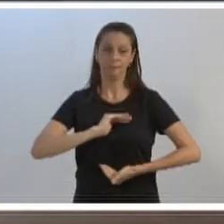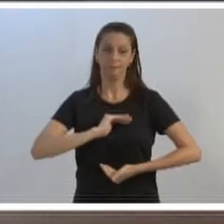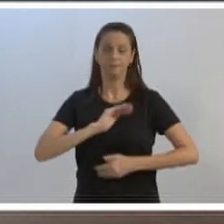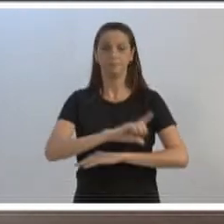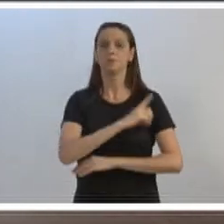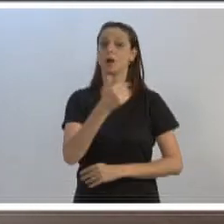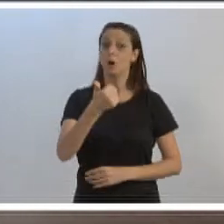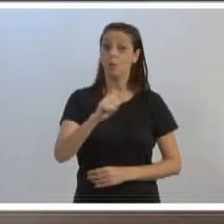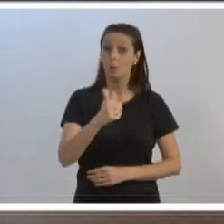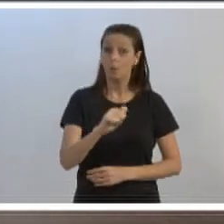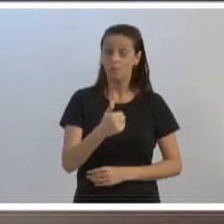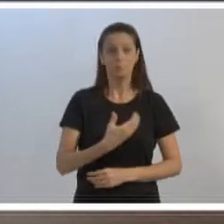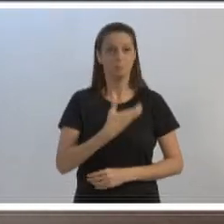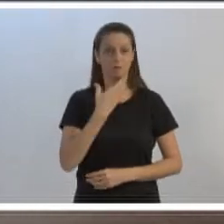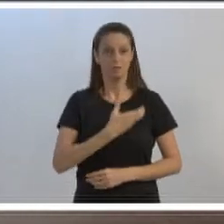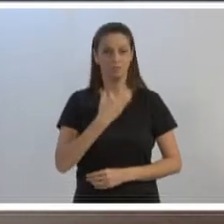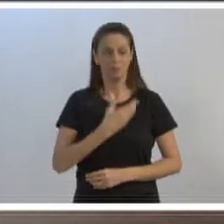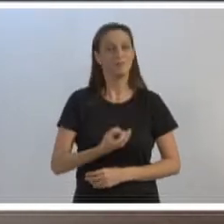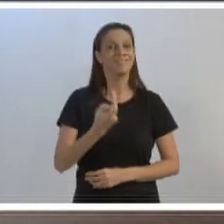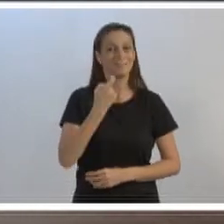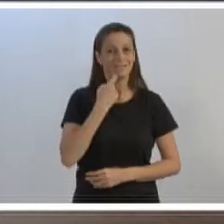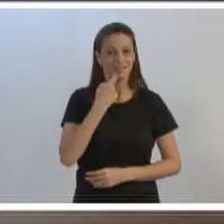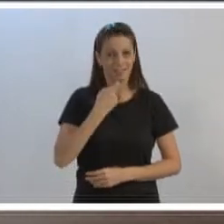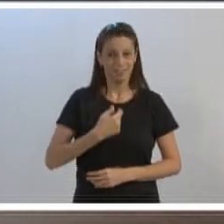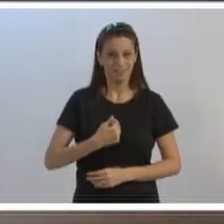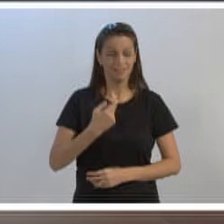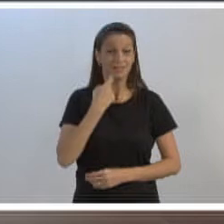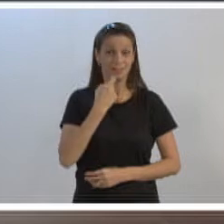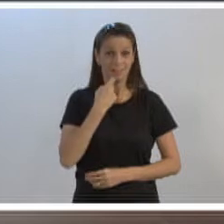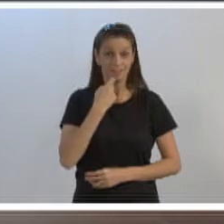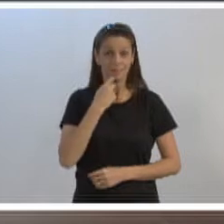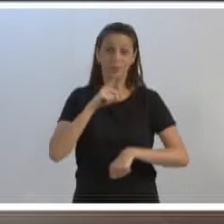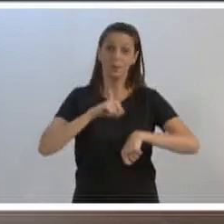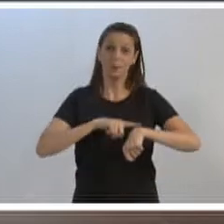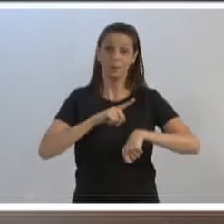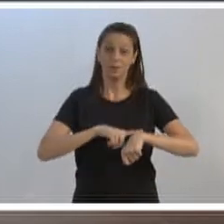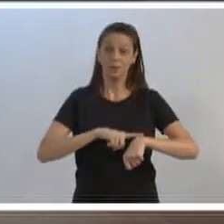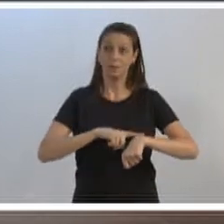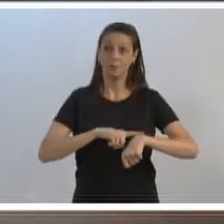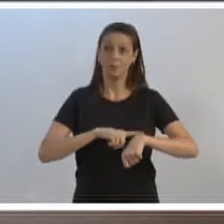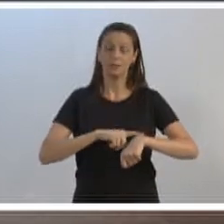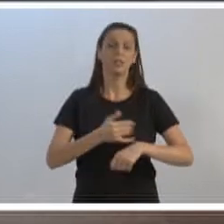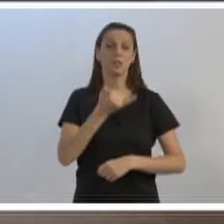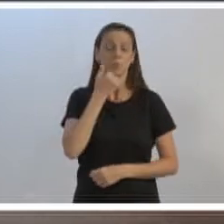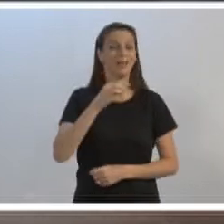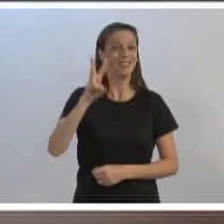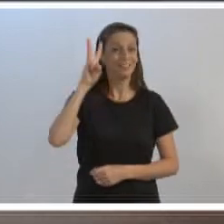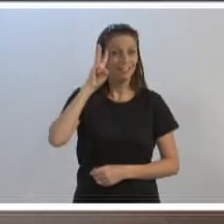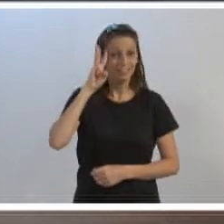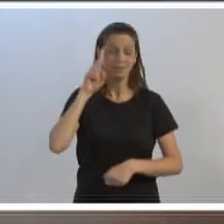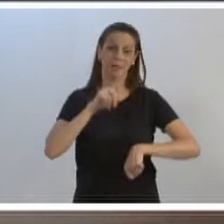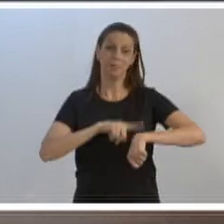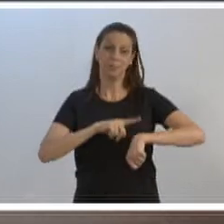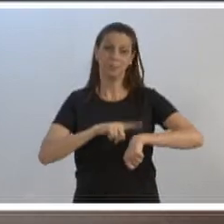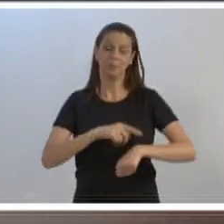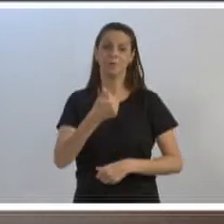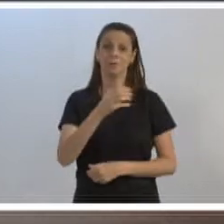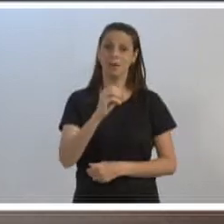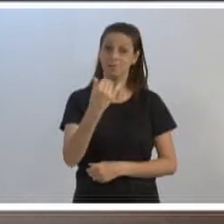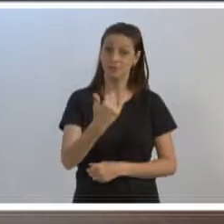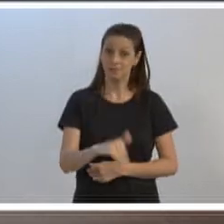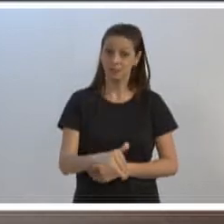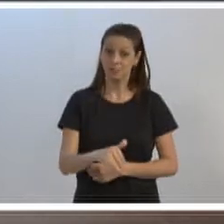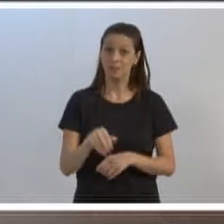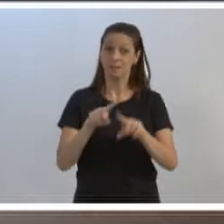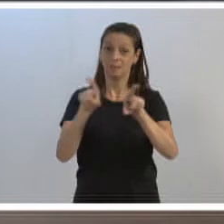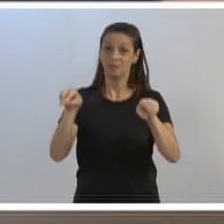de dezembro, sexta-feira, às terça-feira, às 10h30, na